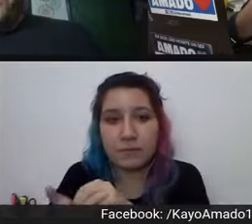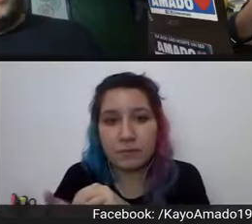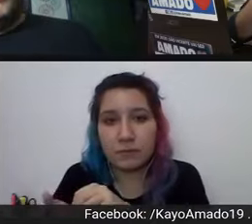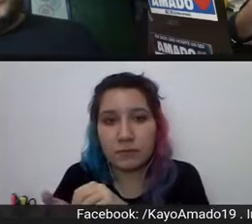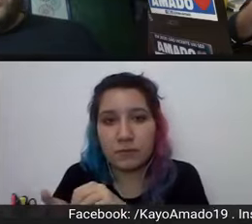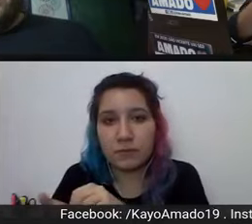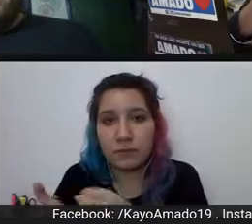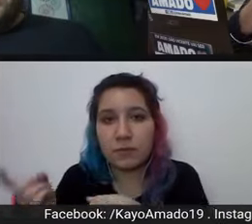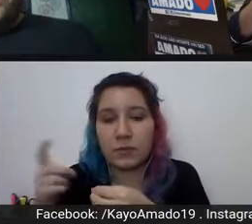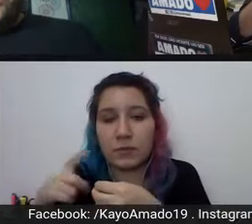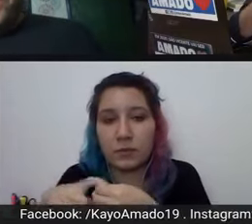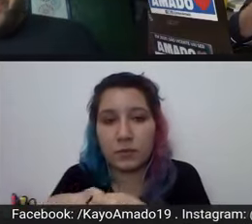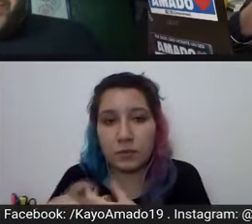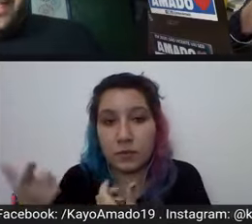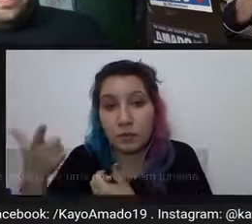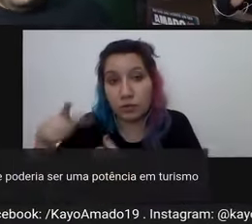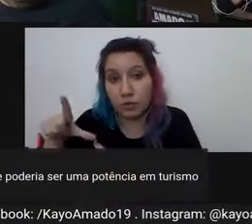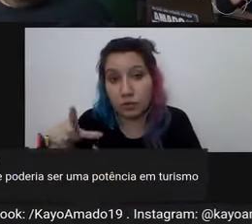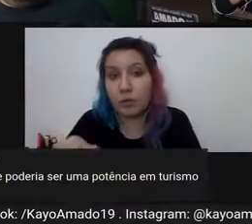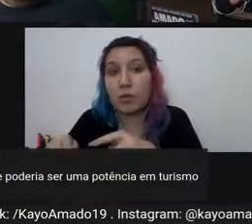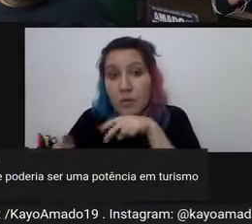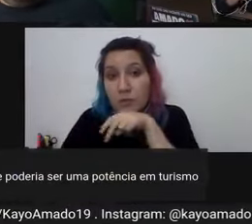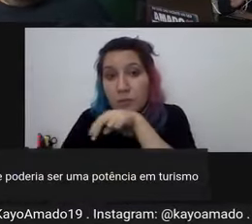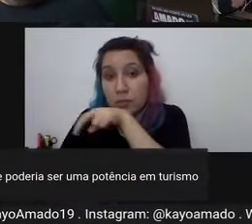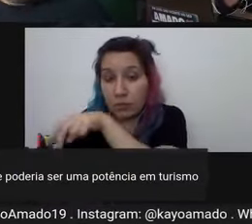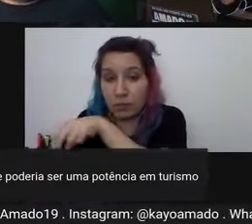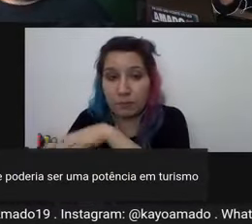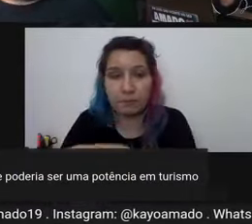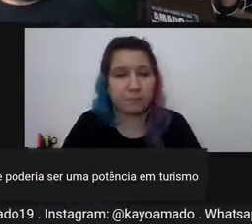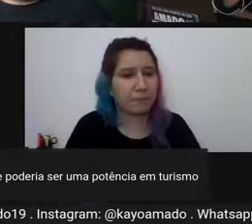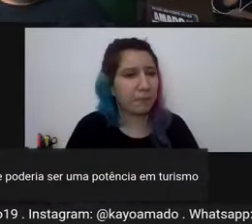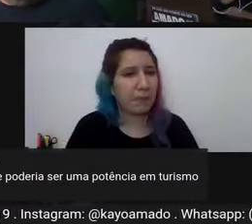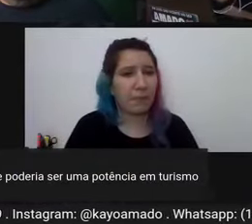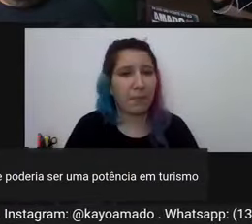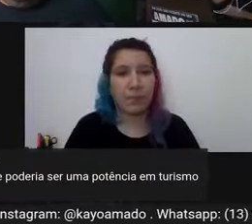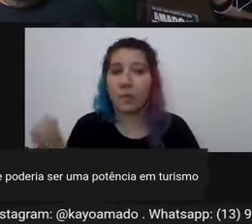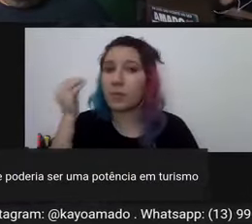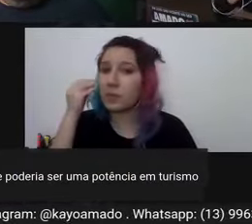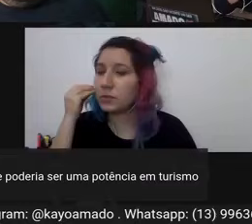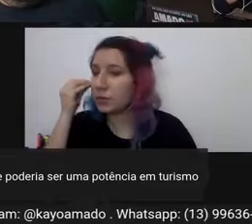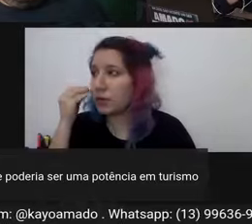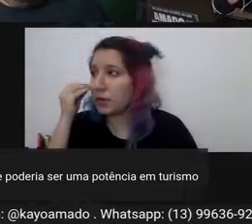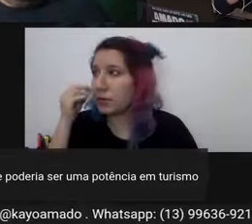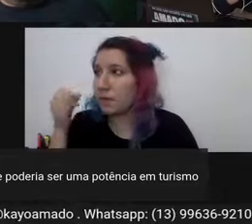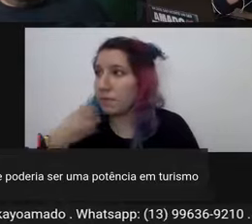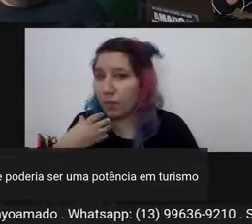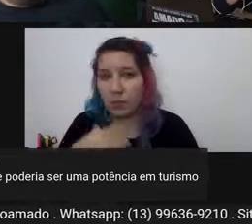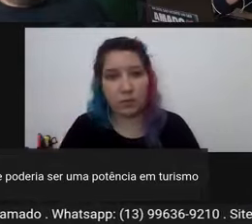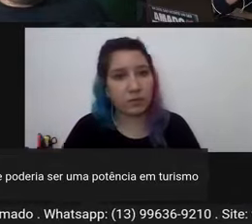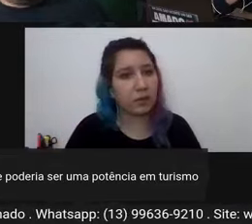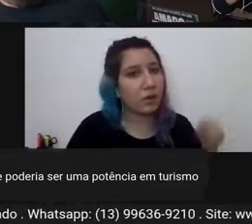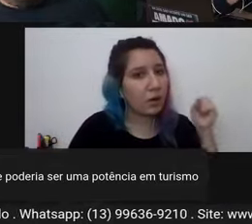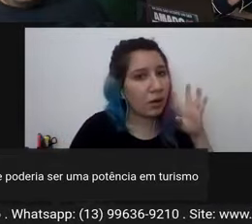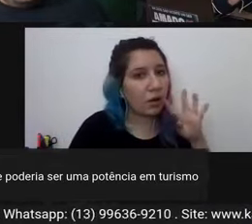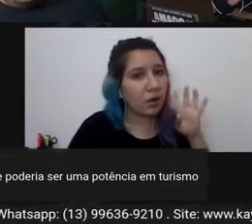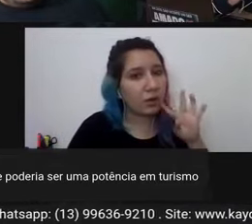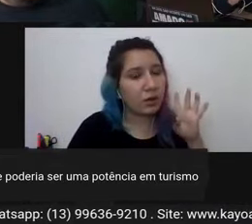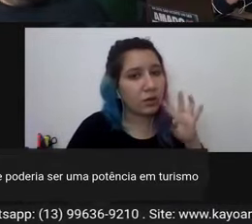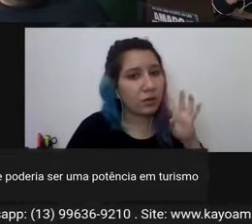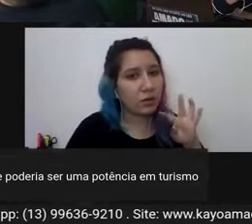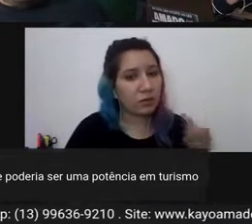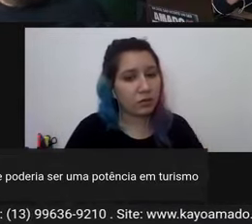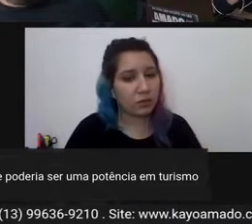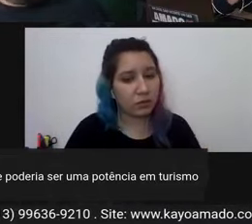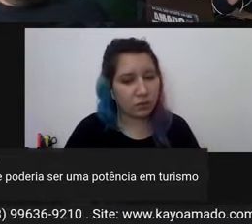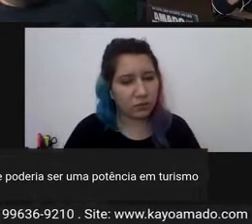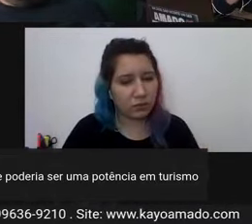quero voltar e fazer de novo, mas eu fiz esse trajeto a pé. Muitas experiências, esse olhar. Isso é interessantíssimo, né? A gente